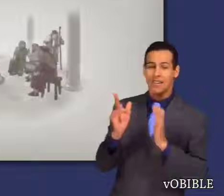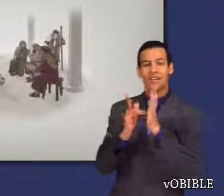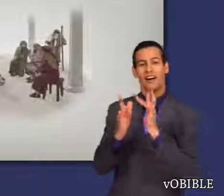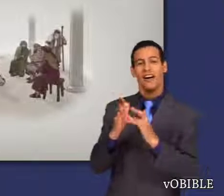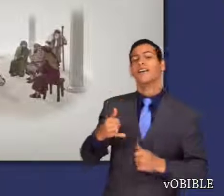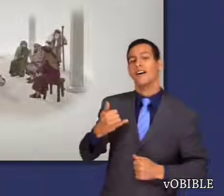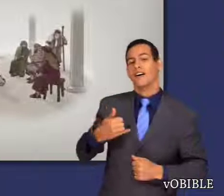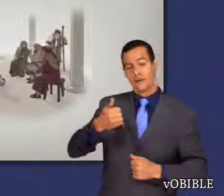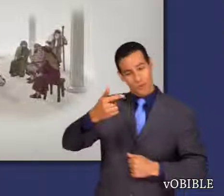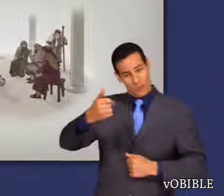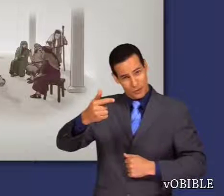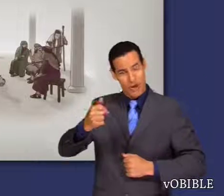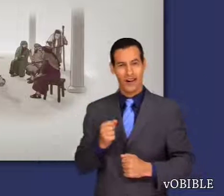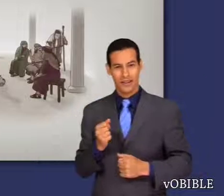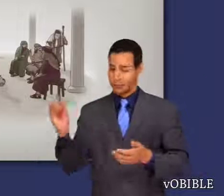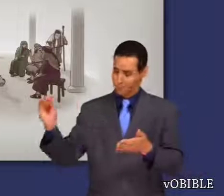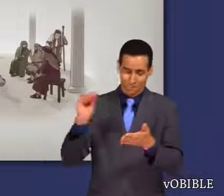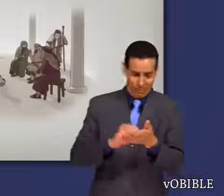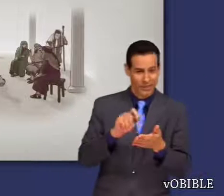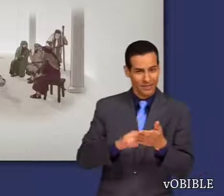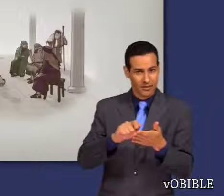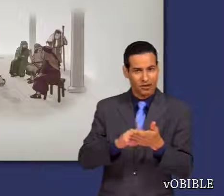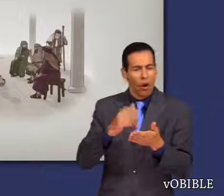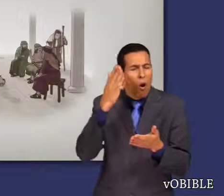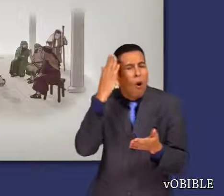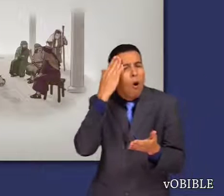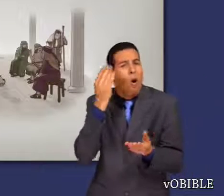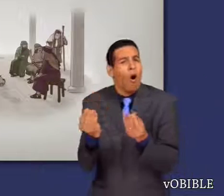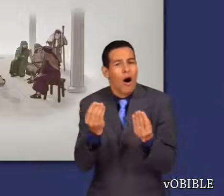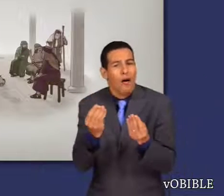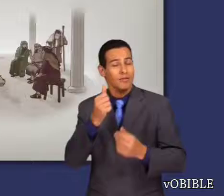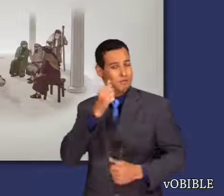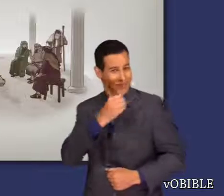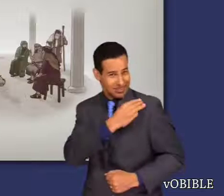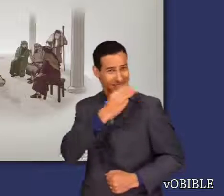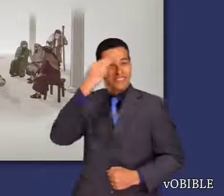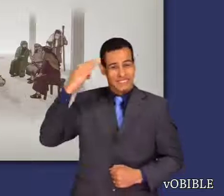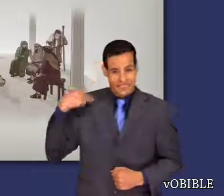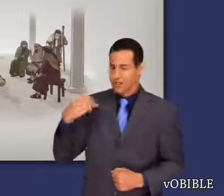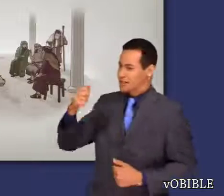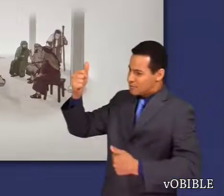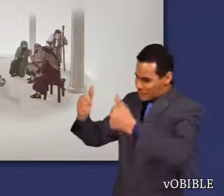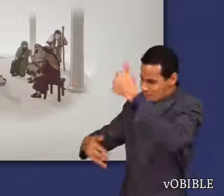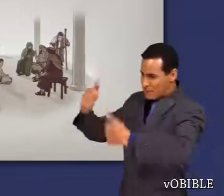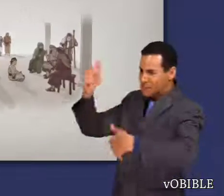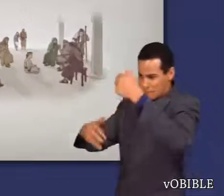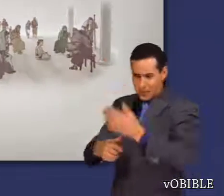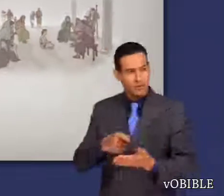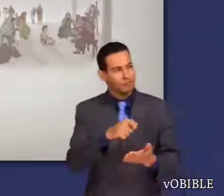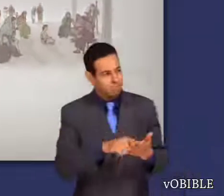Você sabia? O Evangelho de Lucas é o único que inclui o relato de Jesus no templo quando tinha 12